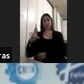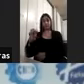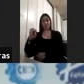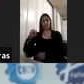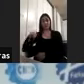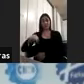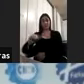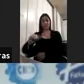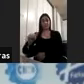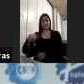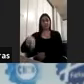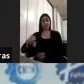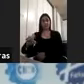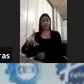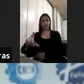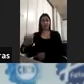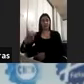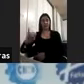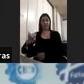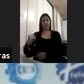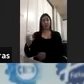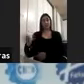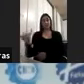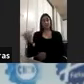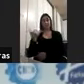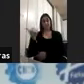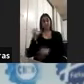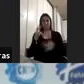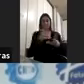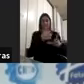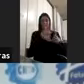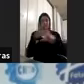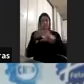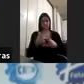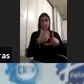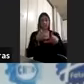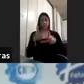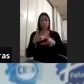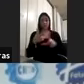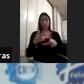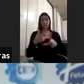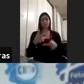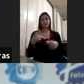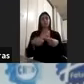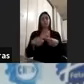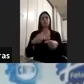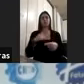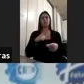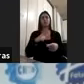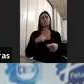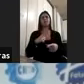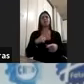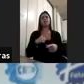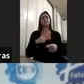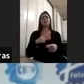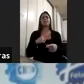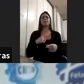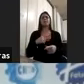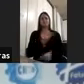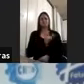está divulgando aqui, divulgou um vídeo, porque essa semana, na sessão da Assembleia, ele chama atenção para a